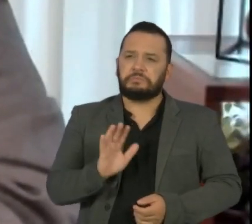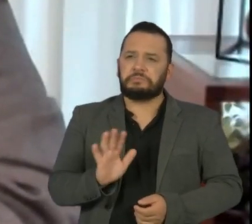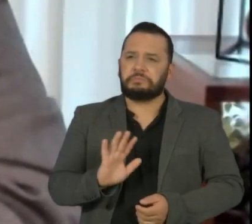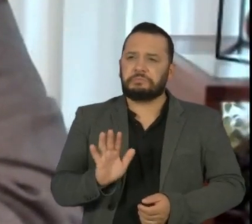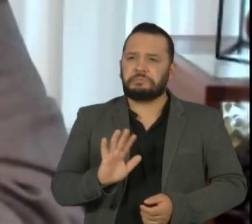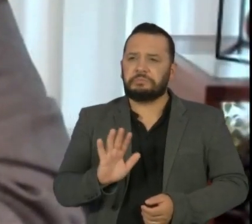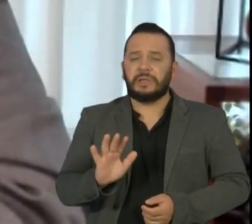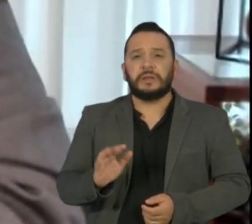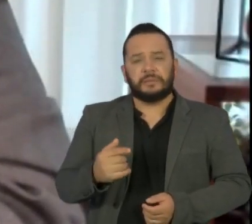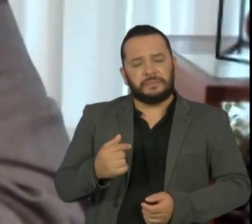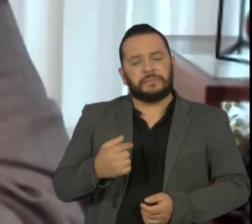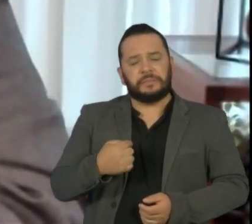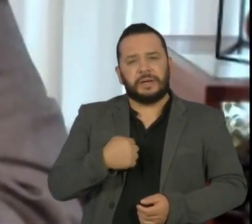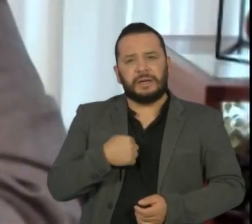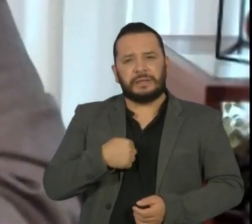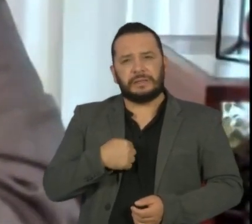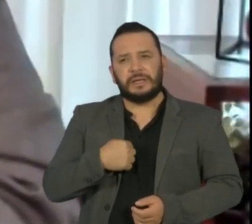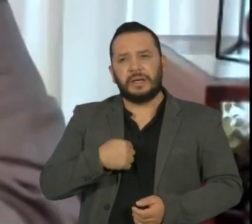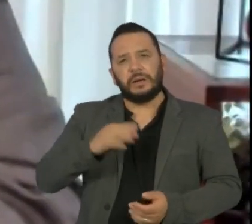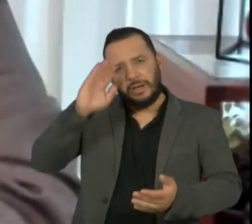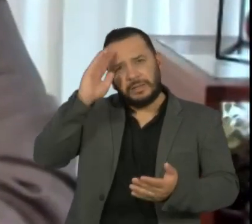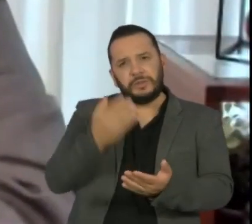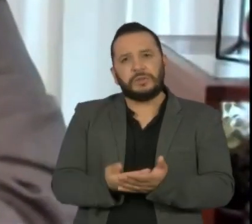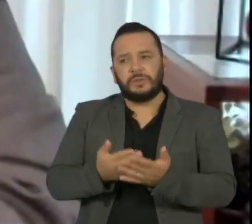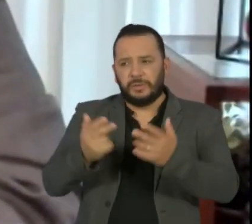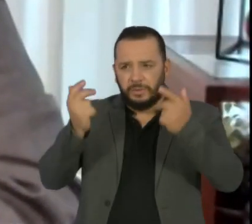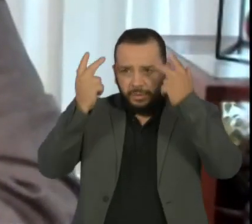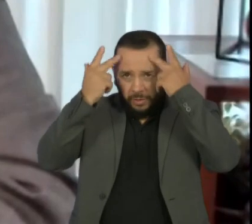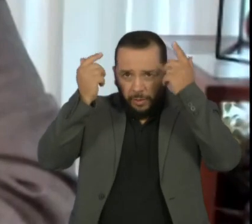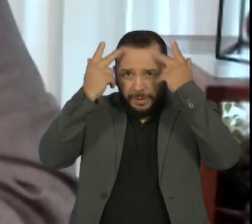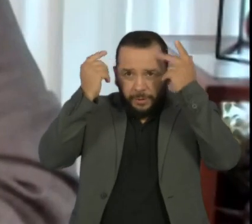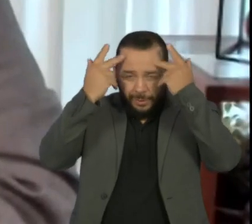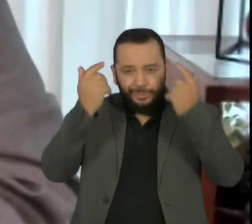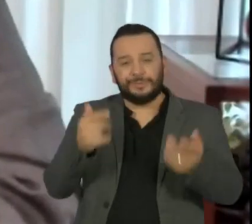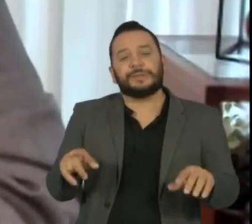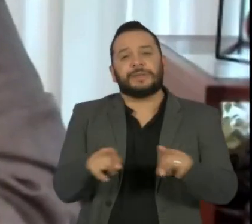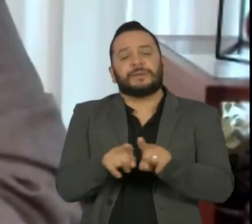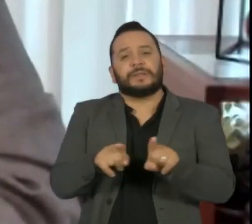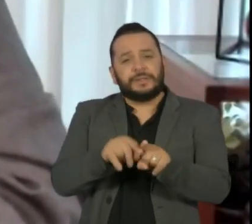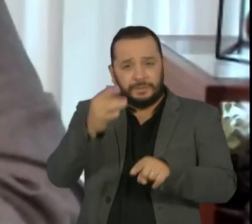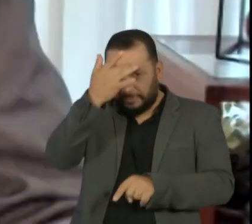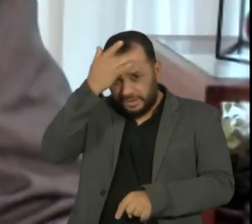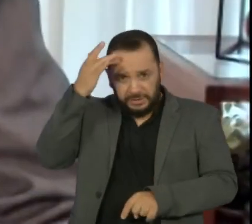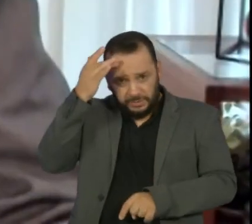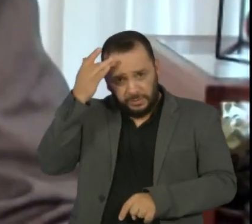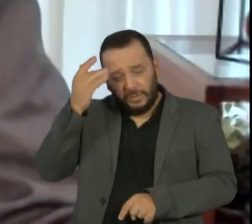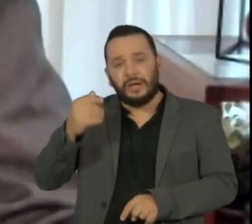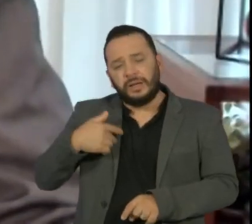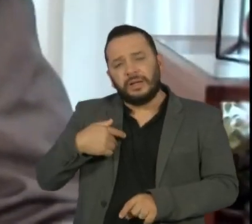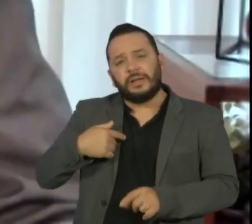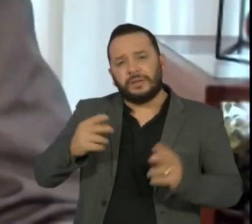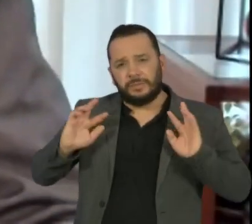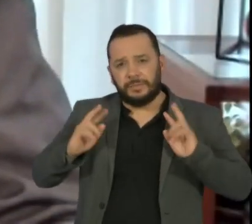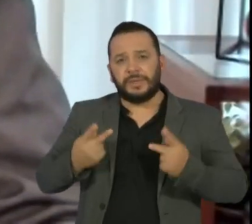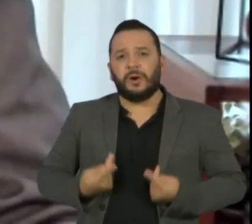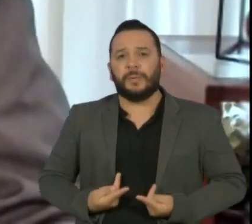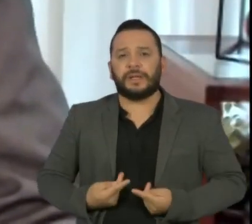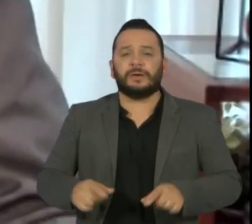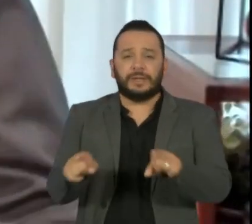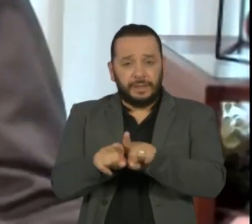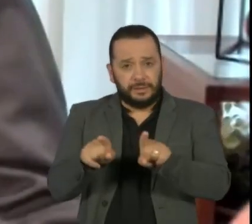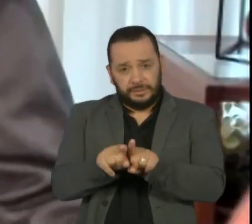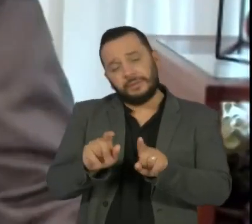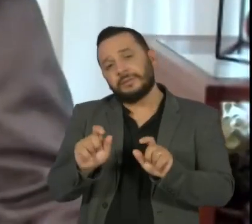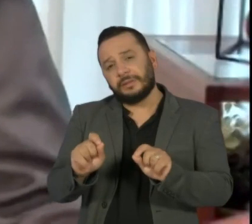é uma crença que é muito comum, né, no conjunto das pessoas na humanidade e na história. Quando a gente pensa na noção